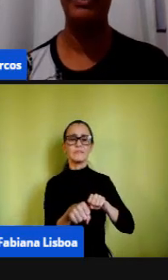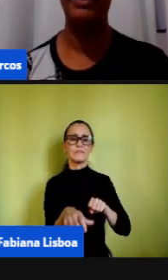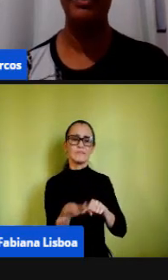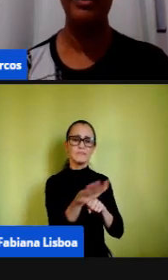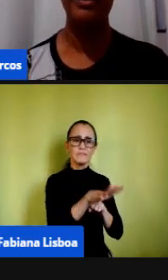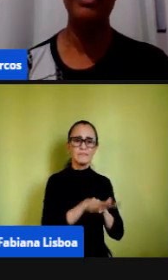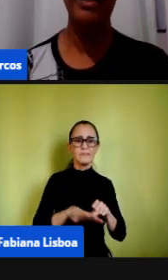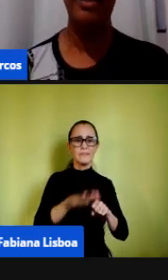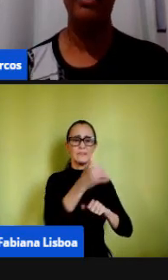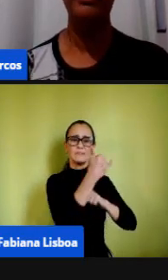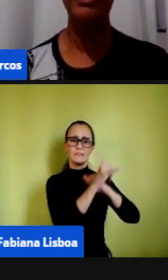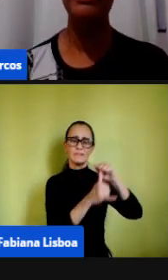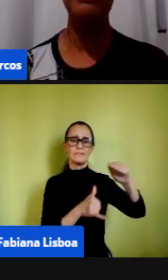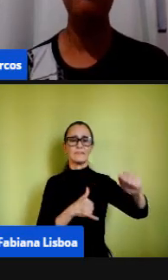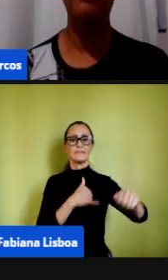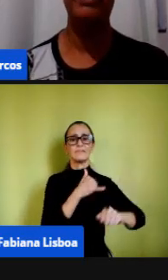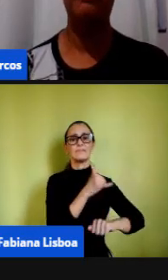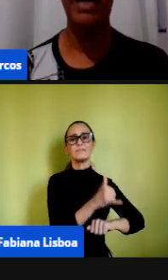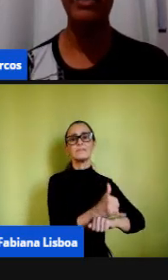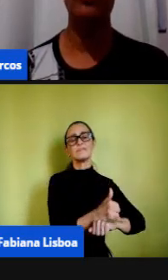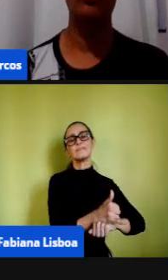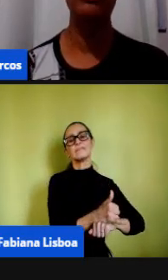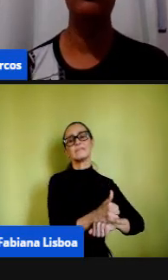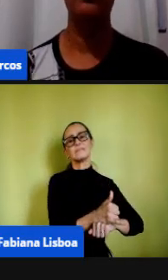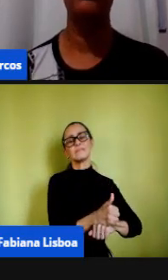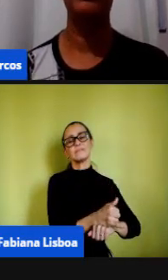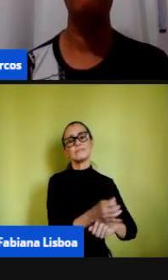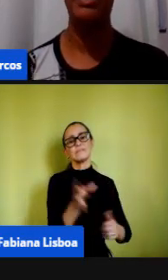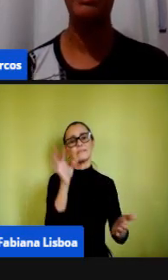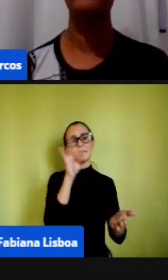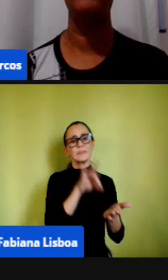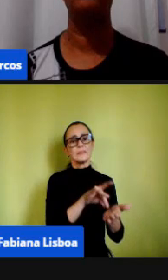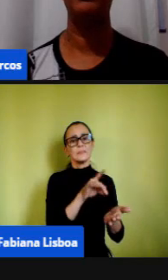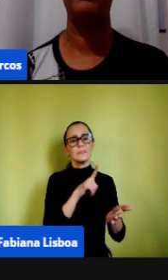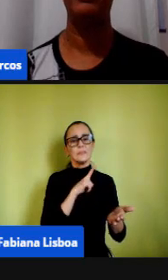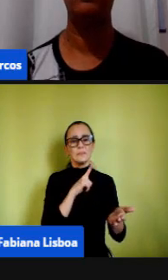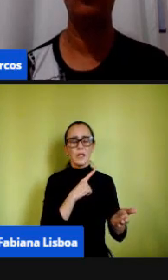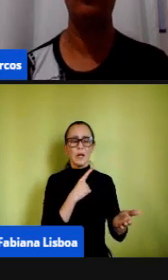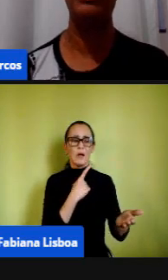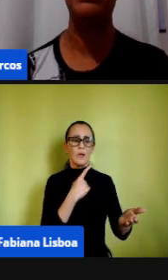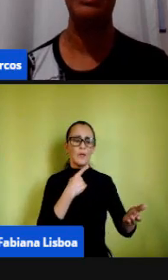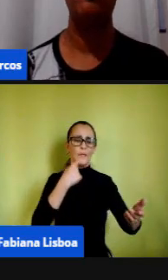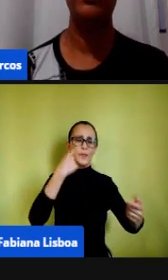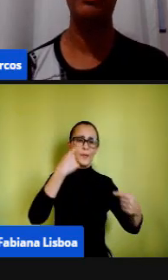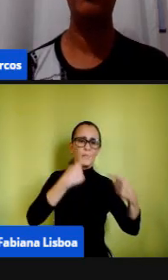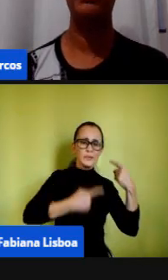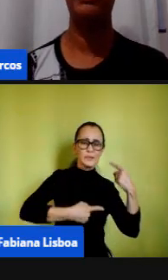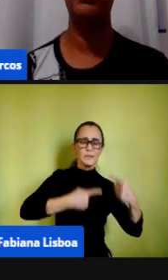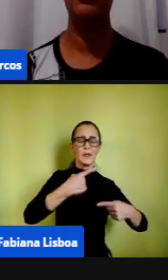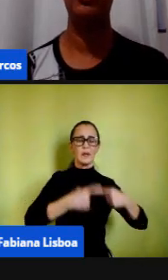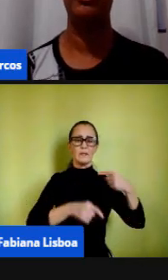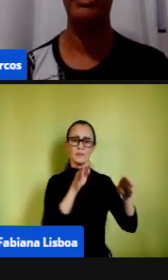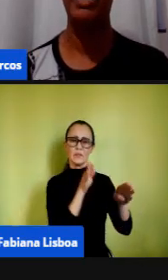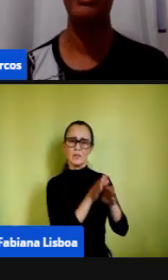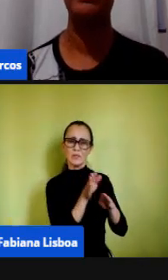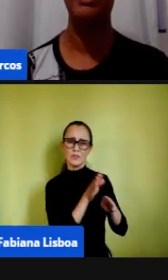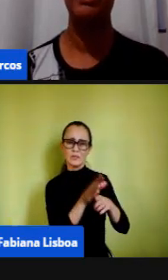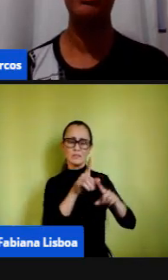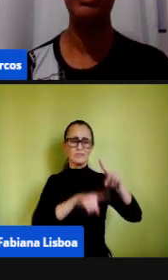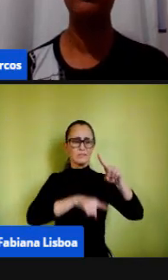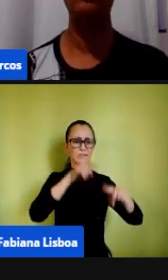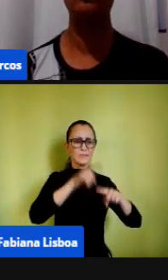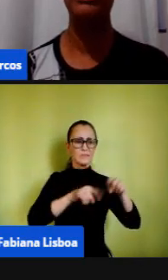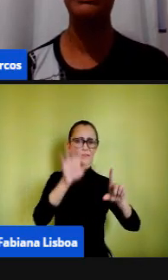virtual e que esse espaço envolva debates, orientações, ferramentas